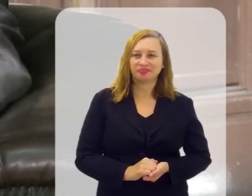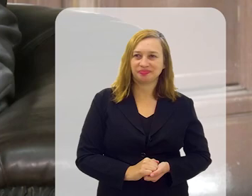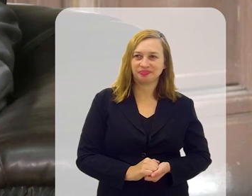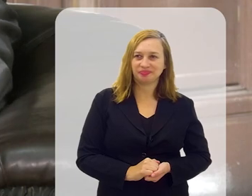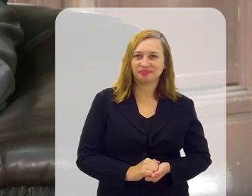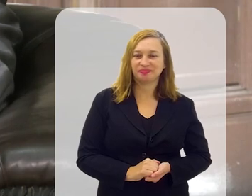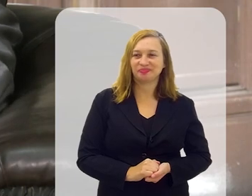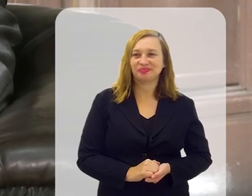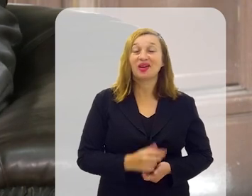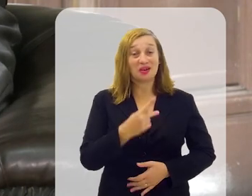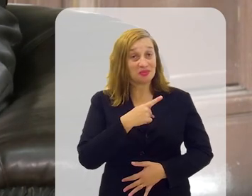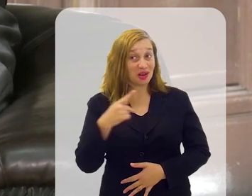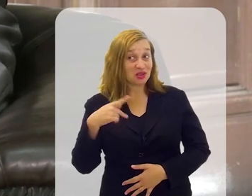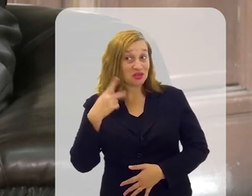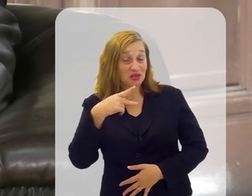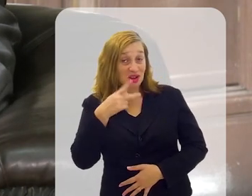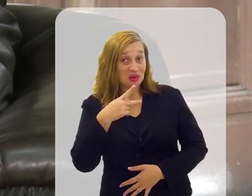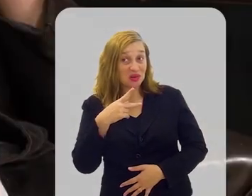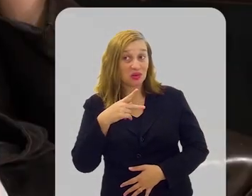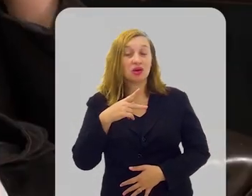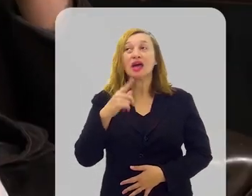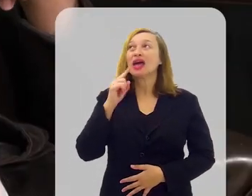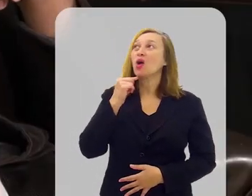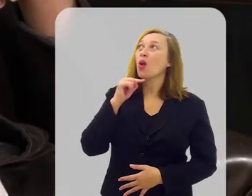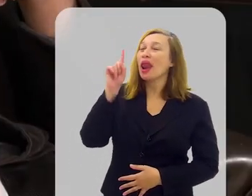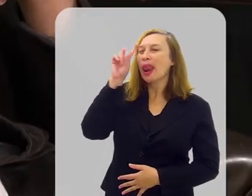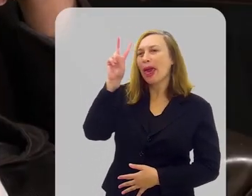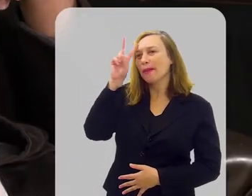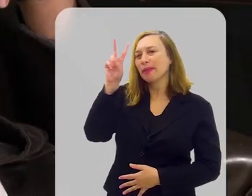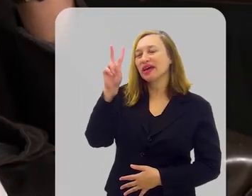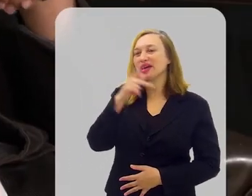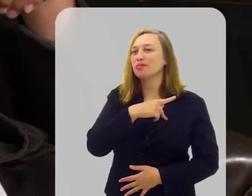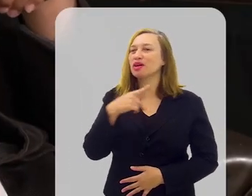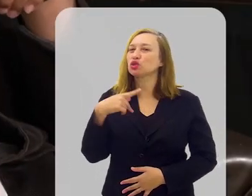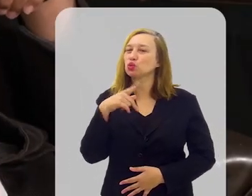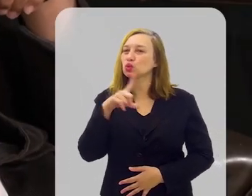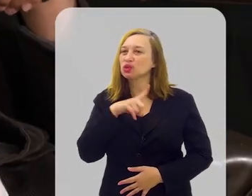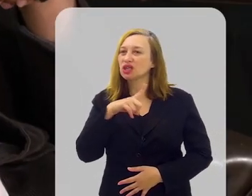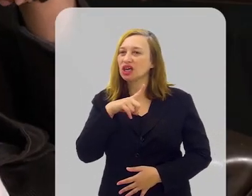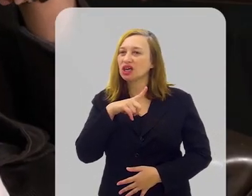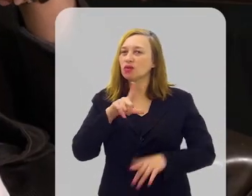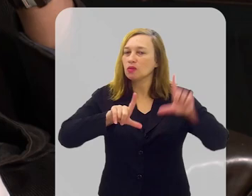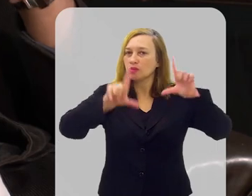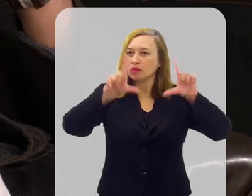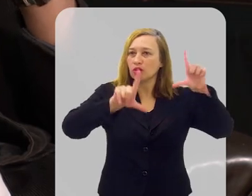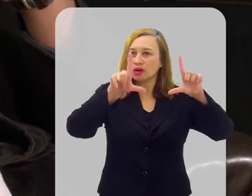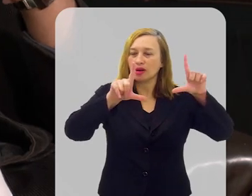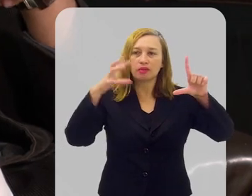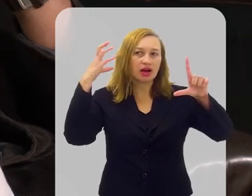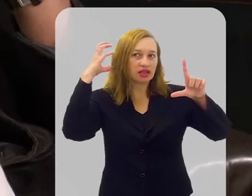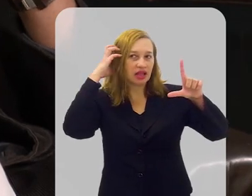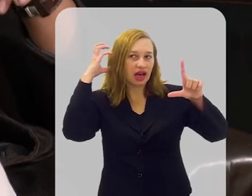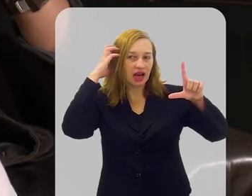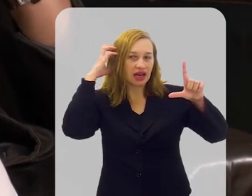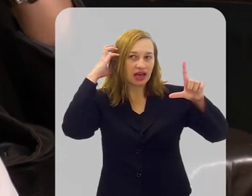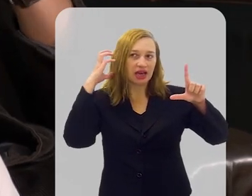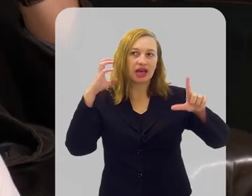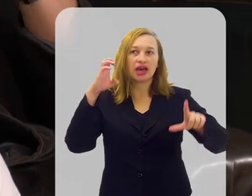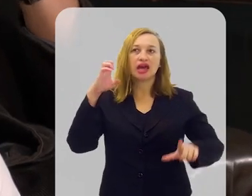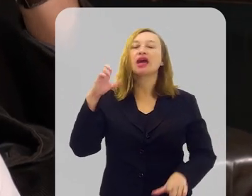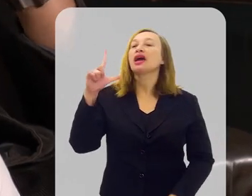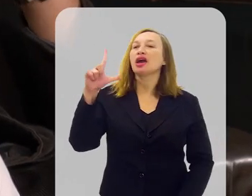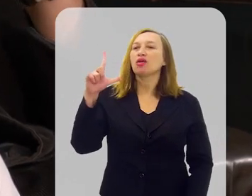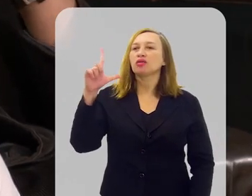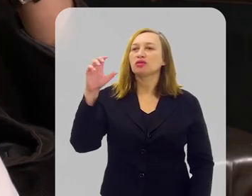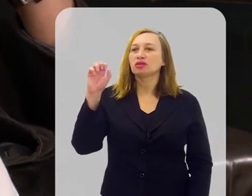21 988057754. Né? Pastor, agora falou, Joel. Eu lembrei de uma coisa: que o pastor tem um programa maravilhoso na rádio. É